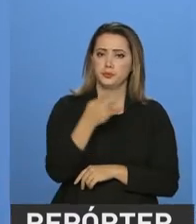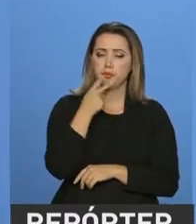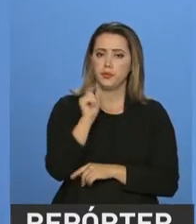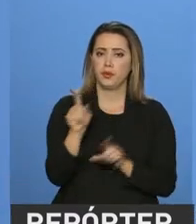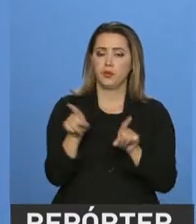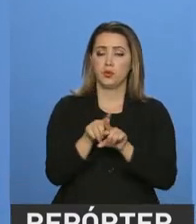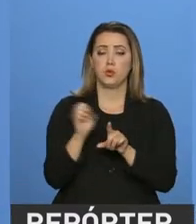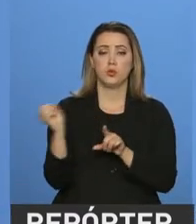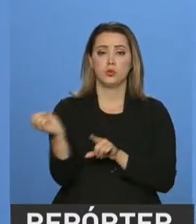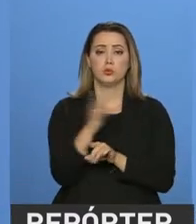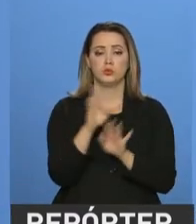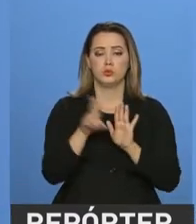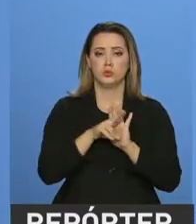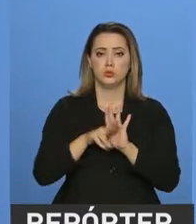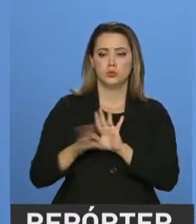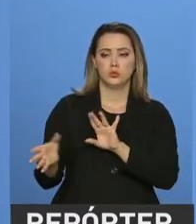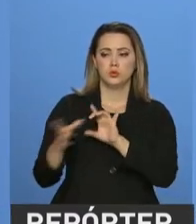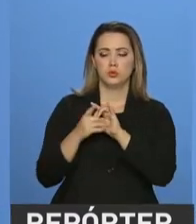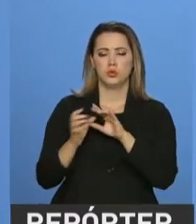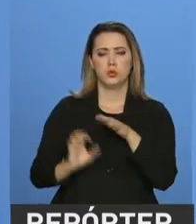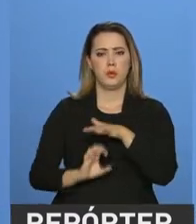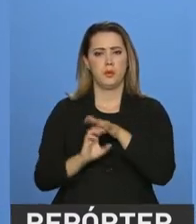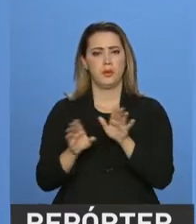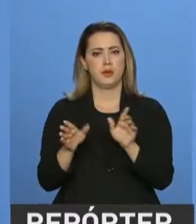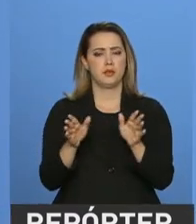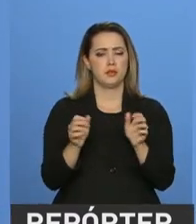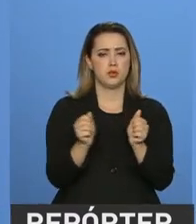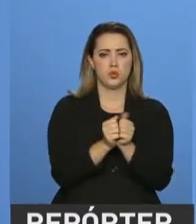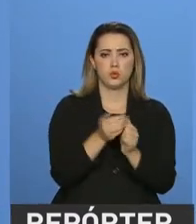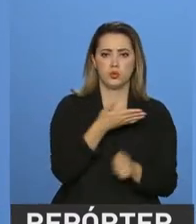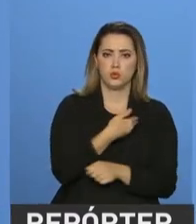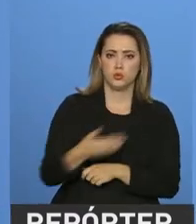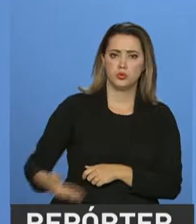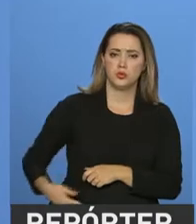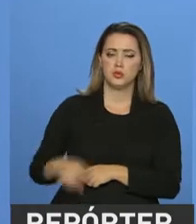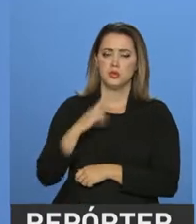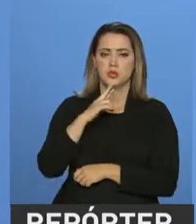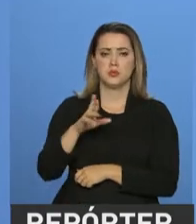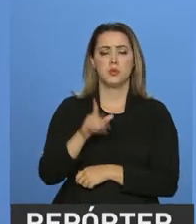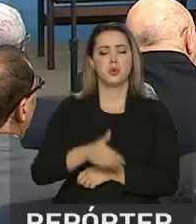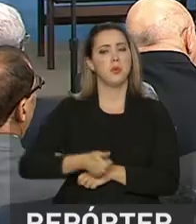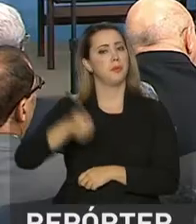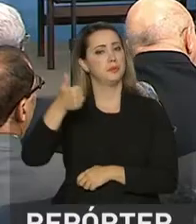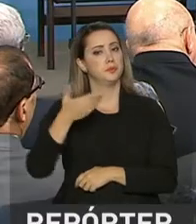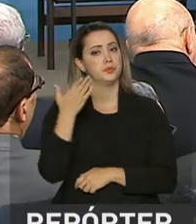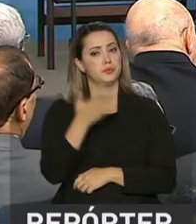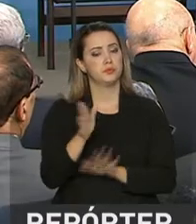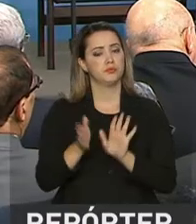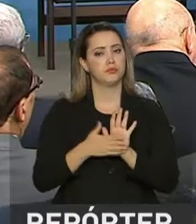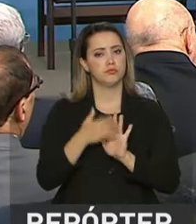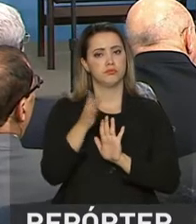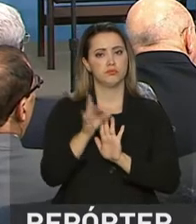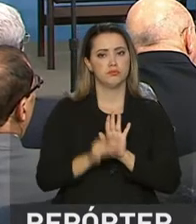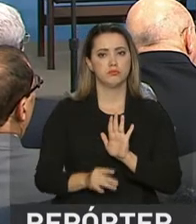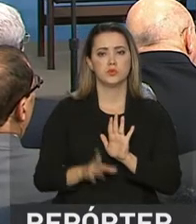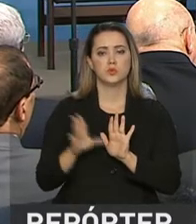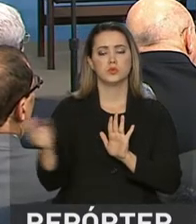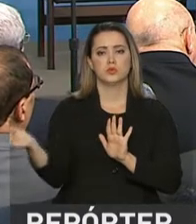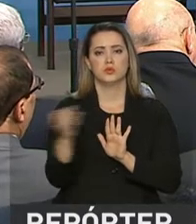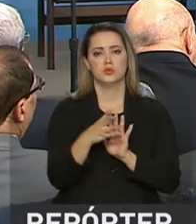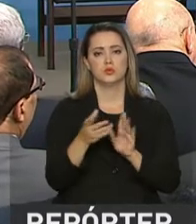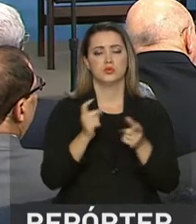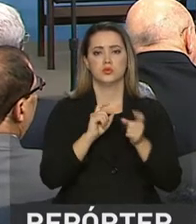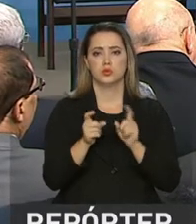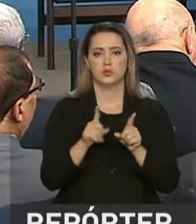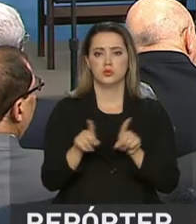novo modelo de parcerias público privadas têm permitido resultados expressivos e projetou novas concessões